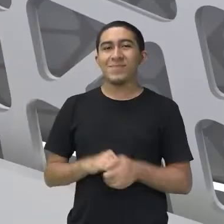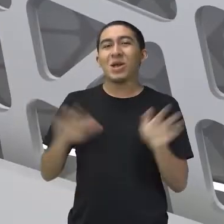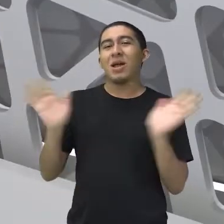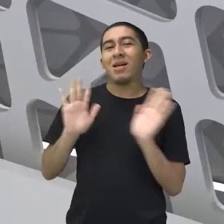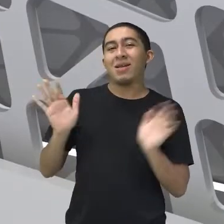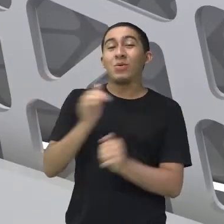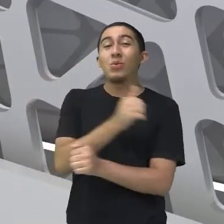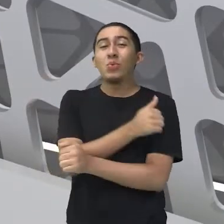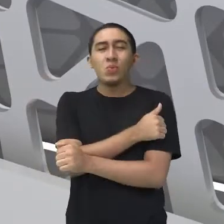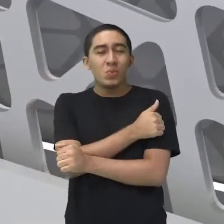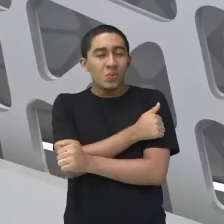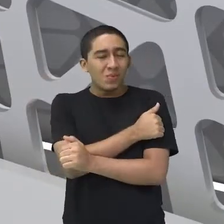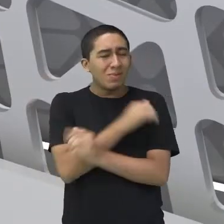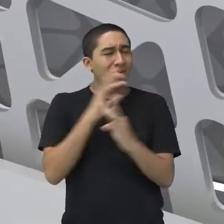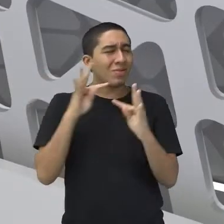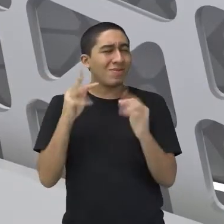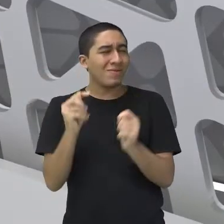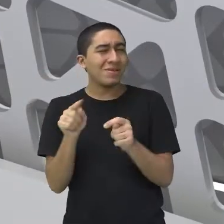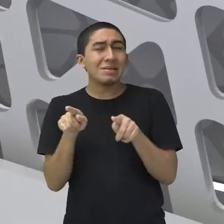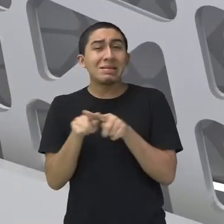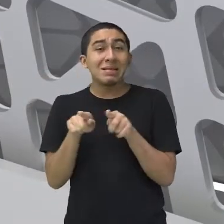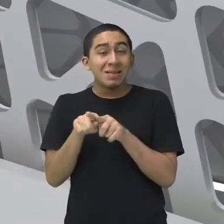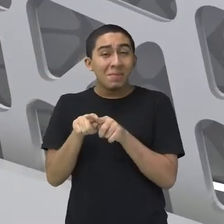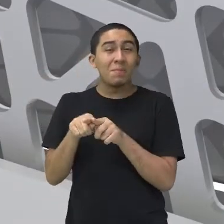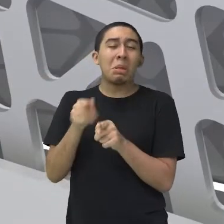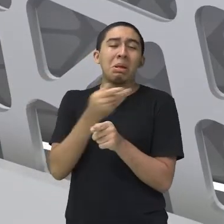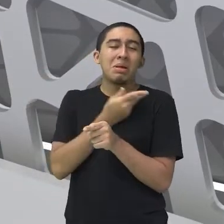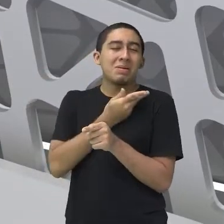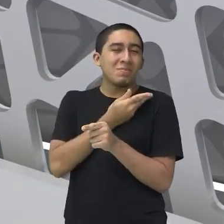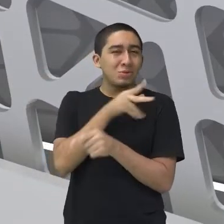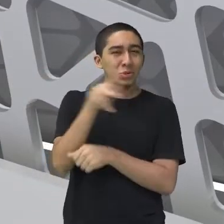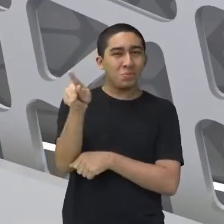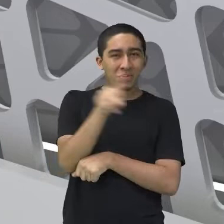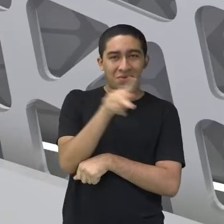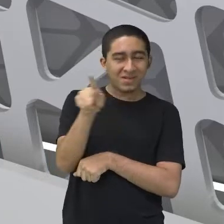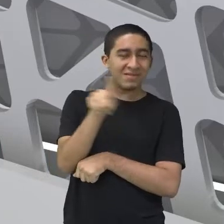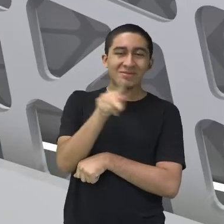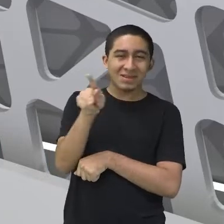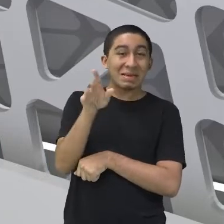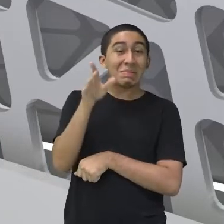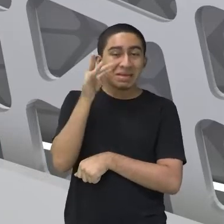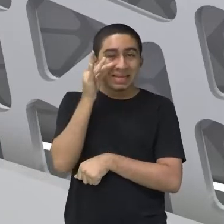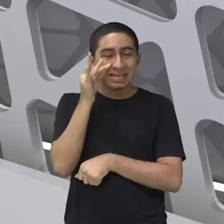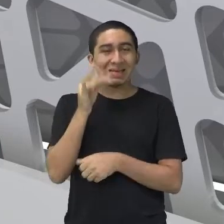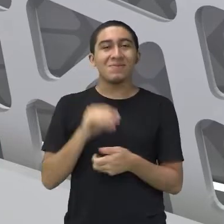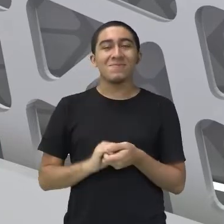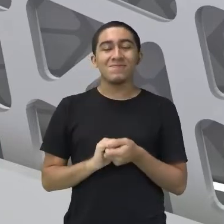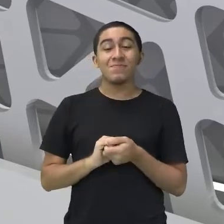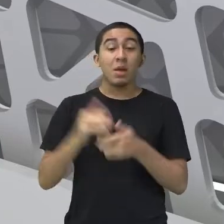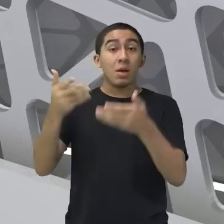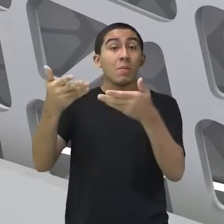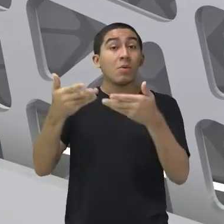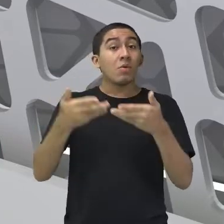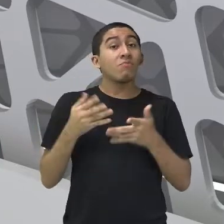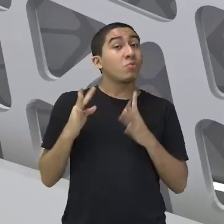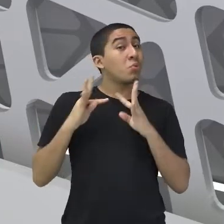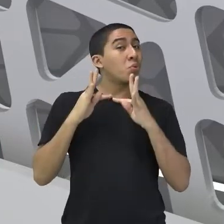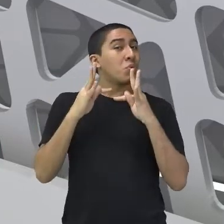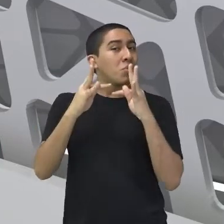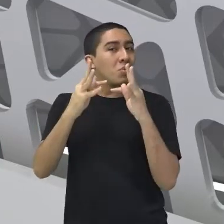Olá, alunos e alunas, meus queridos colegas de profissão, professores e professoras, sejam todos